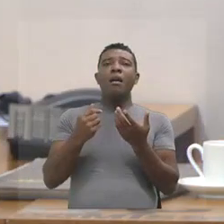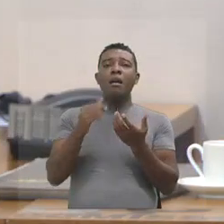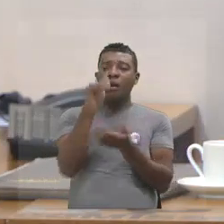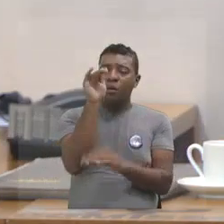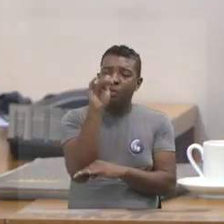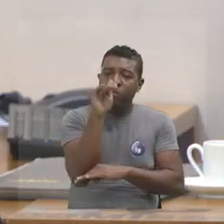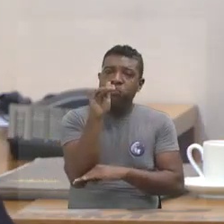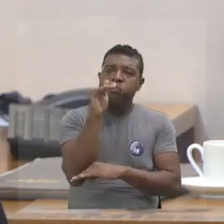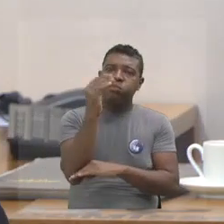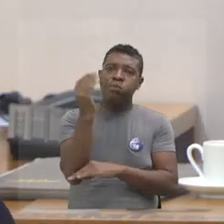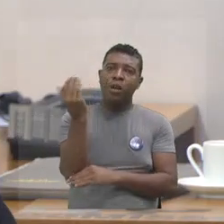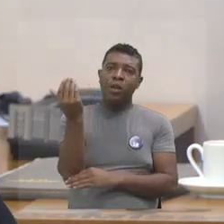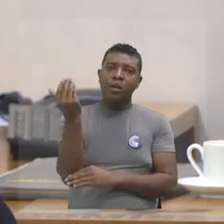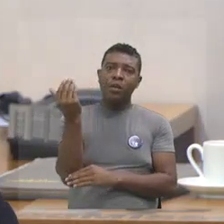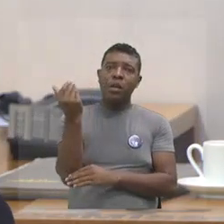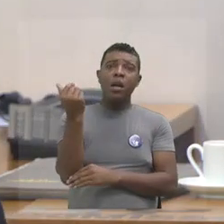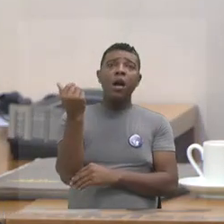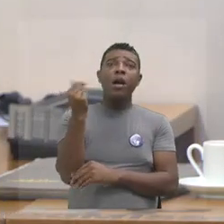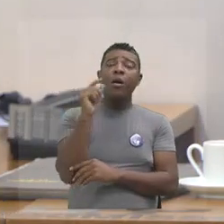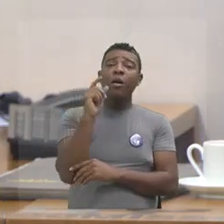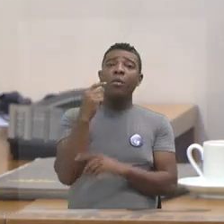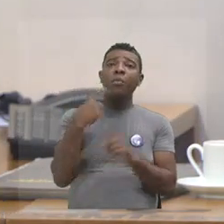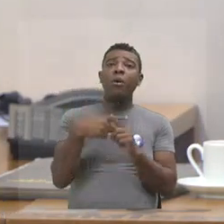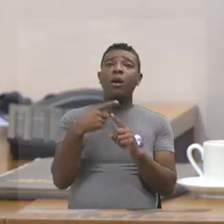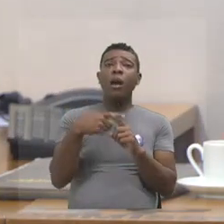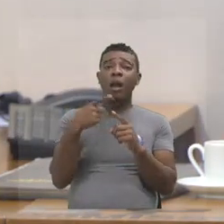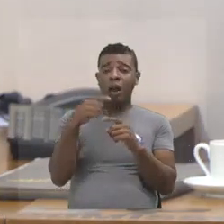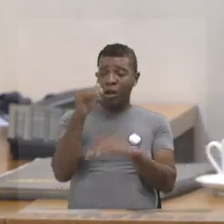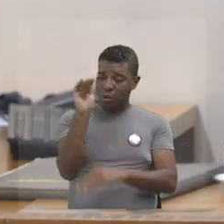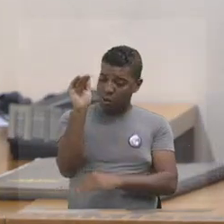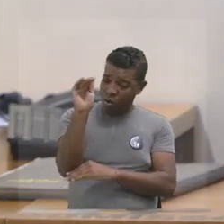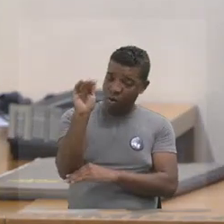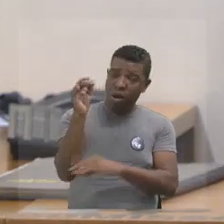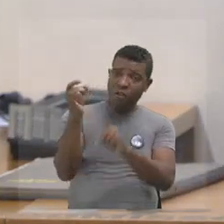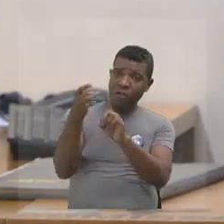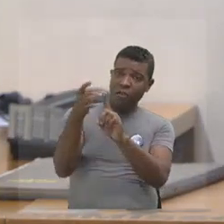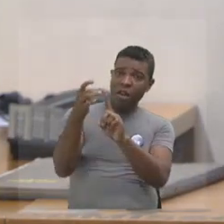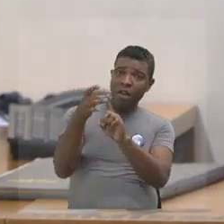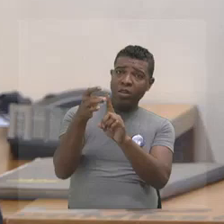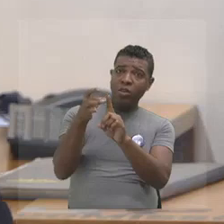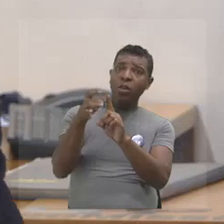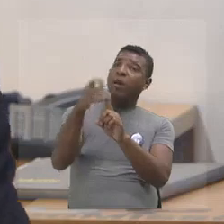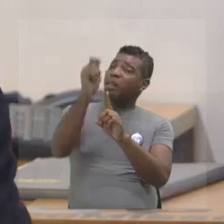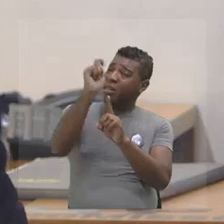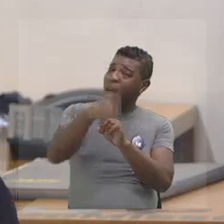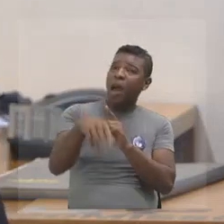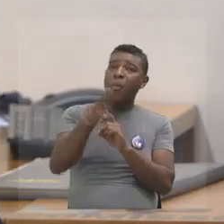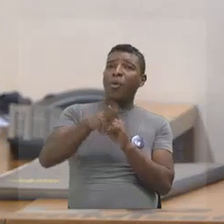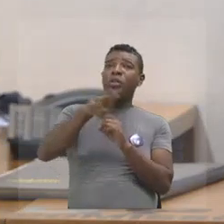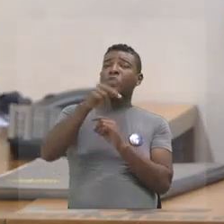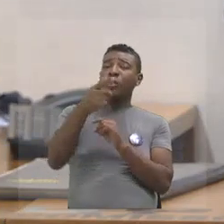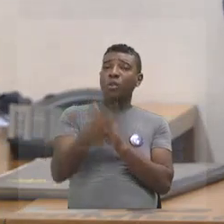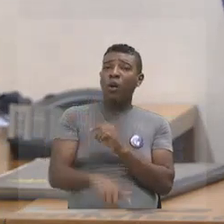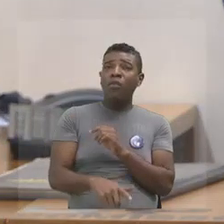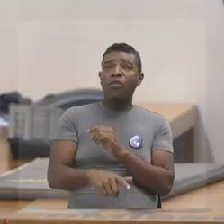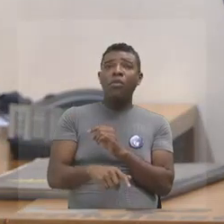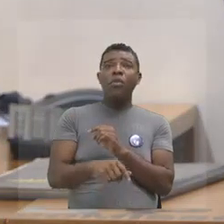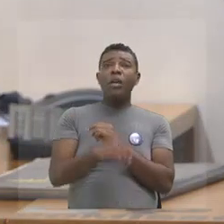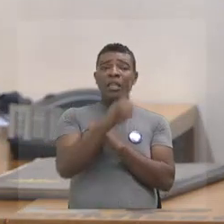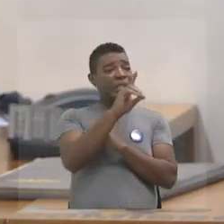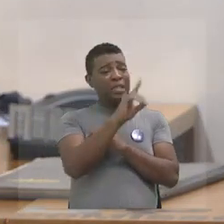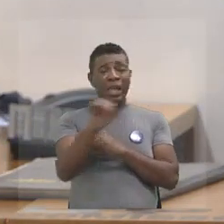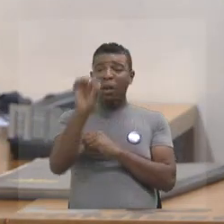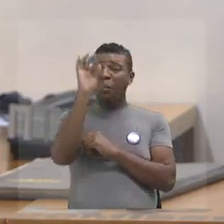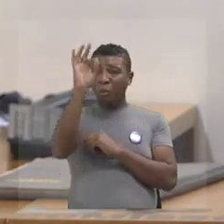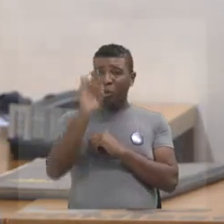reutilizadas já que a gente sabe que a embalagem de vidro ela pode ser reutilizada em 100%